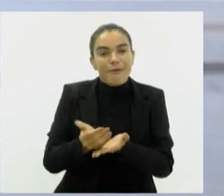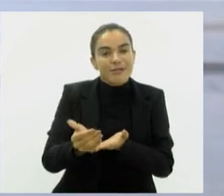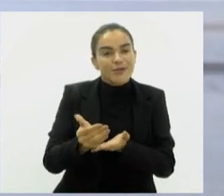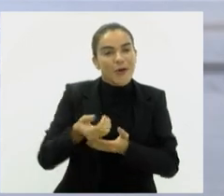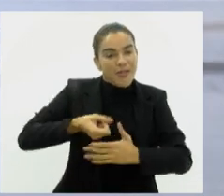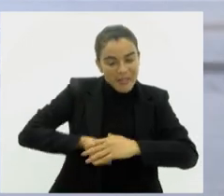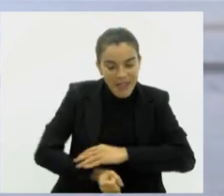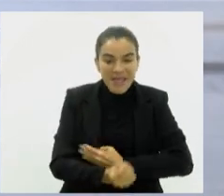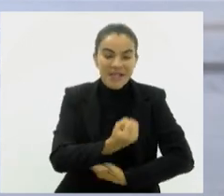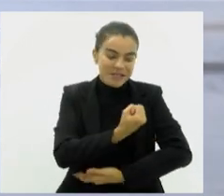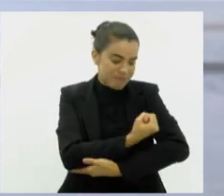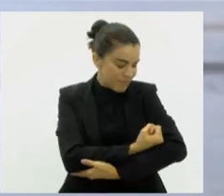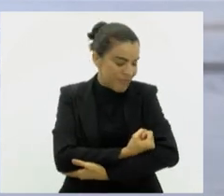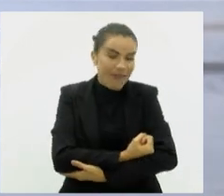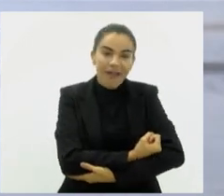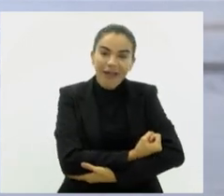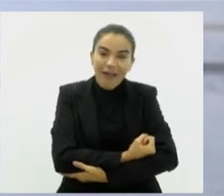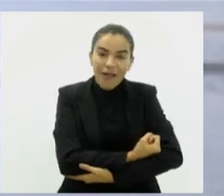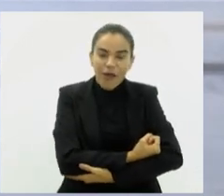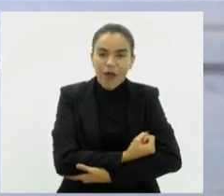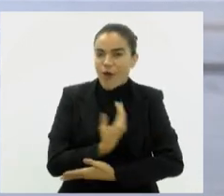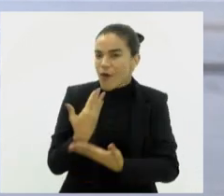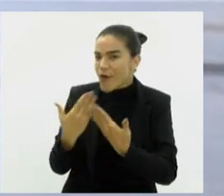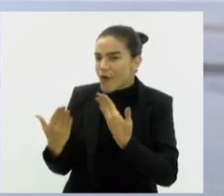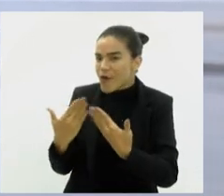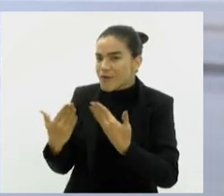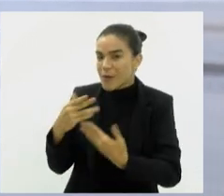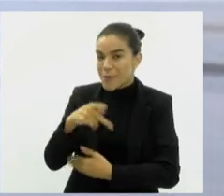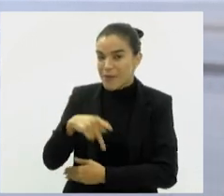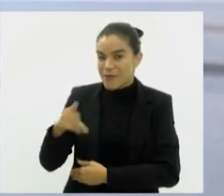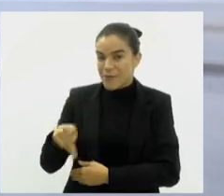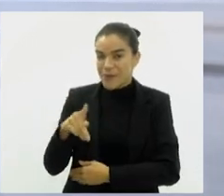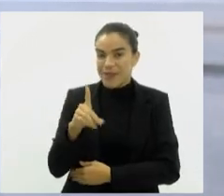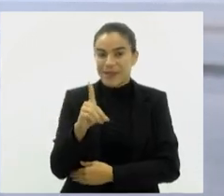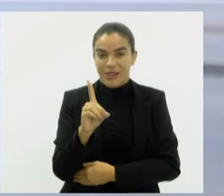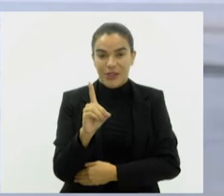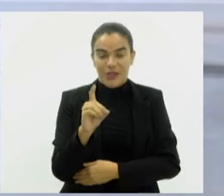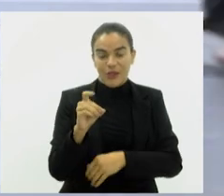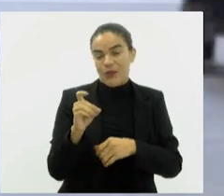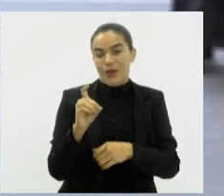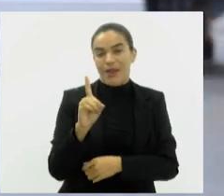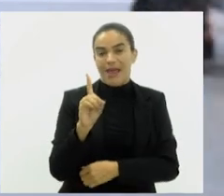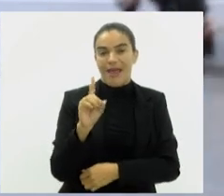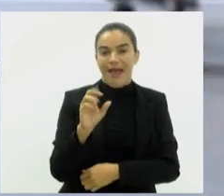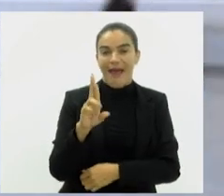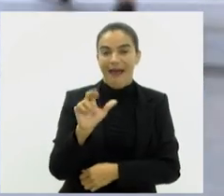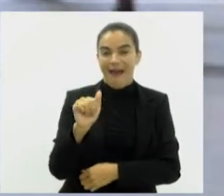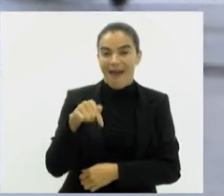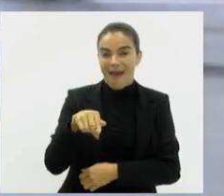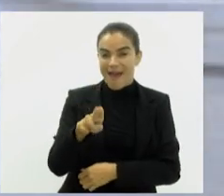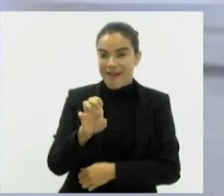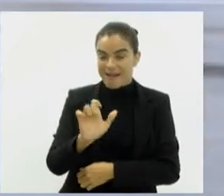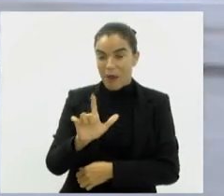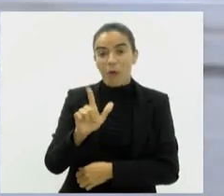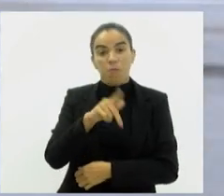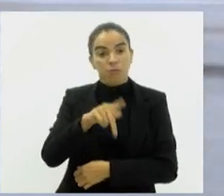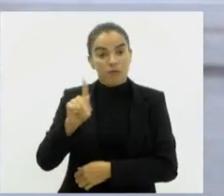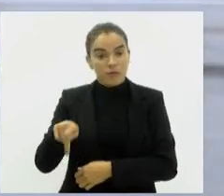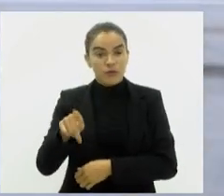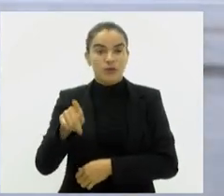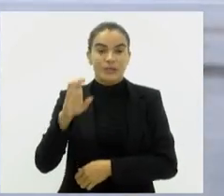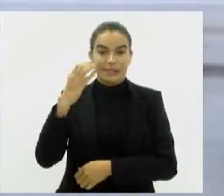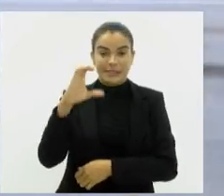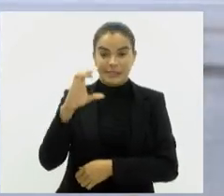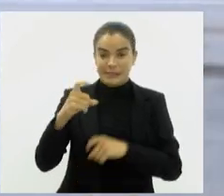dele, conversando também com a professora, a doutora Raquel Boy, que é chefe professora da Faculdade de Ciências